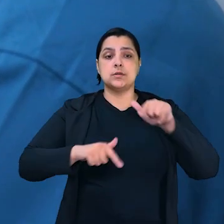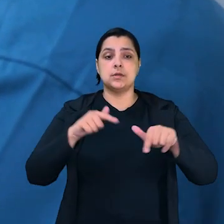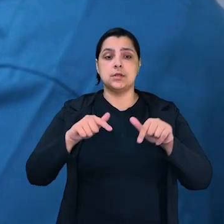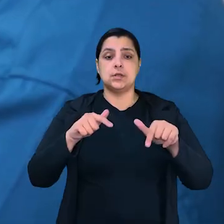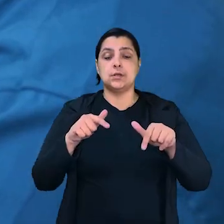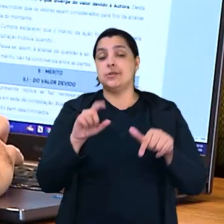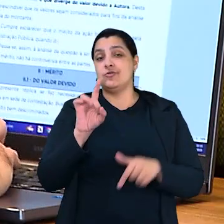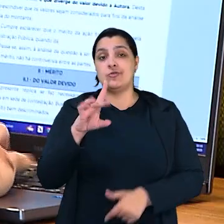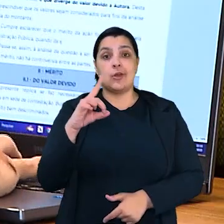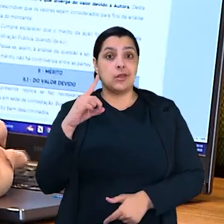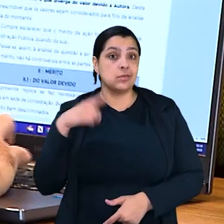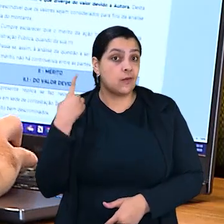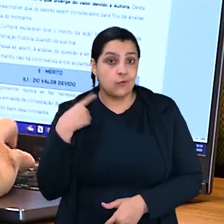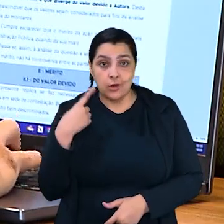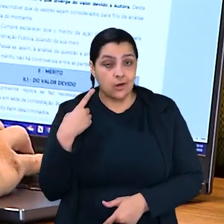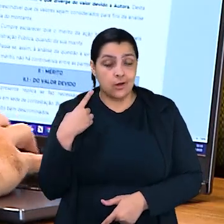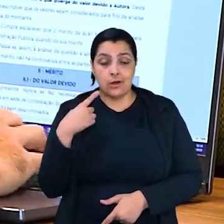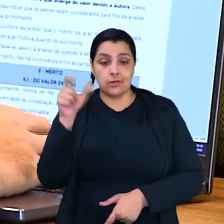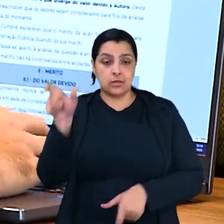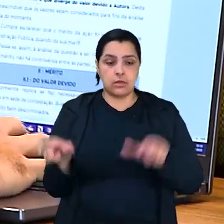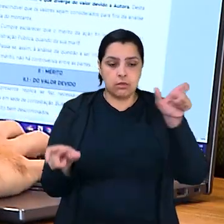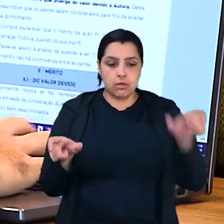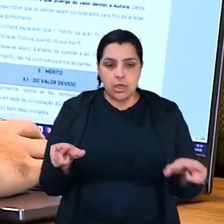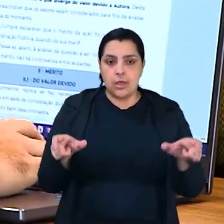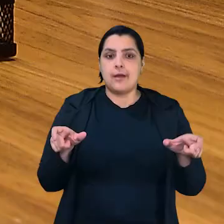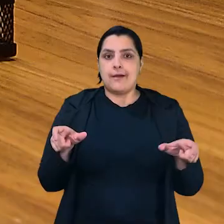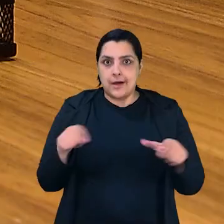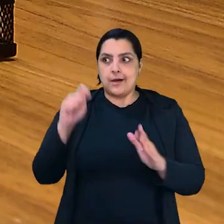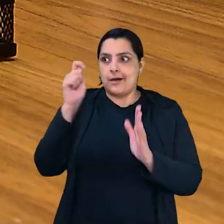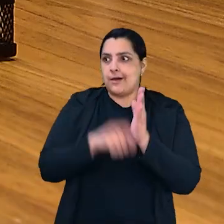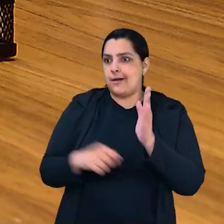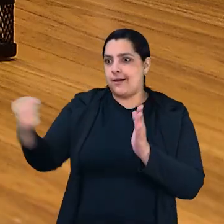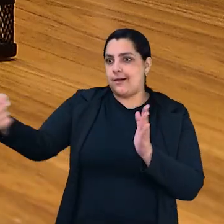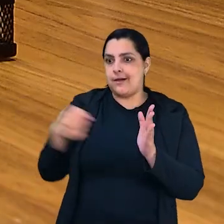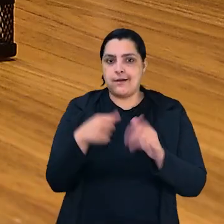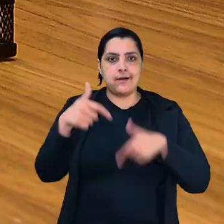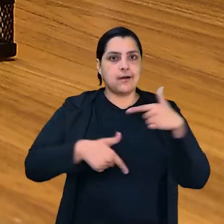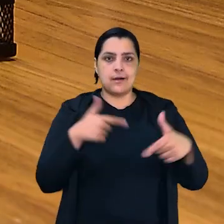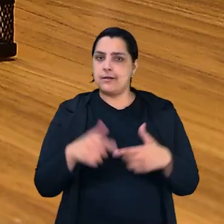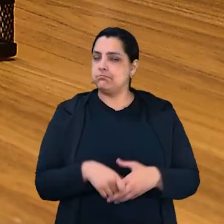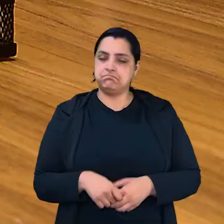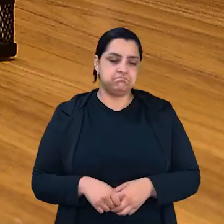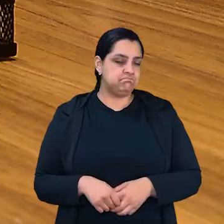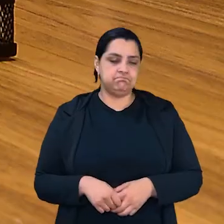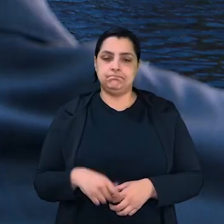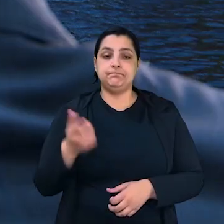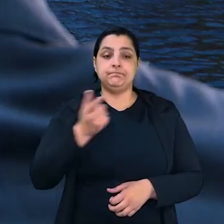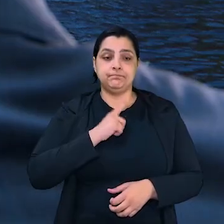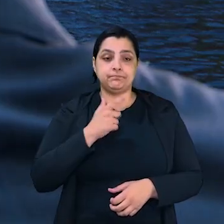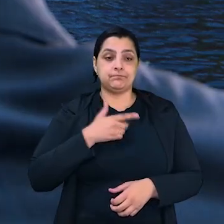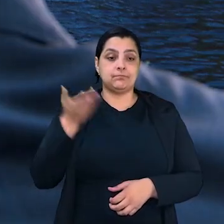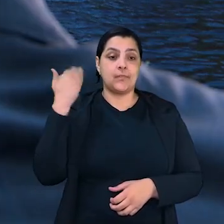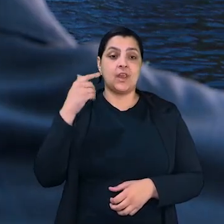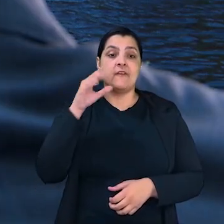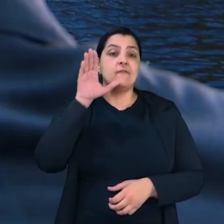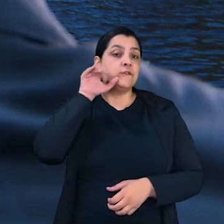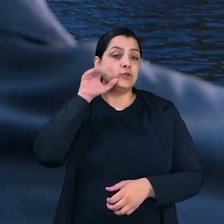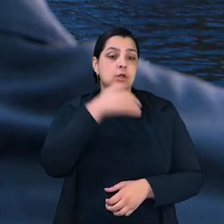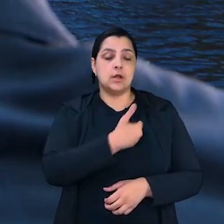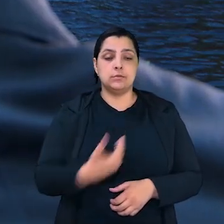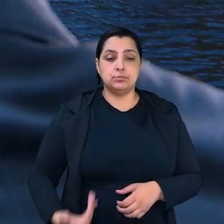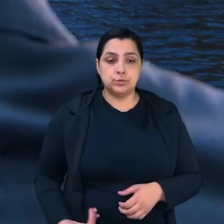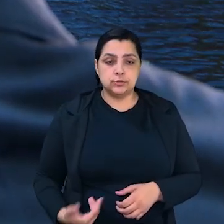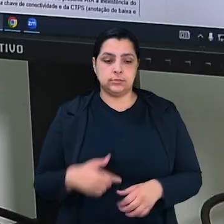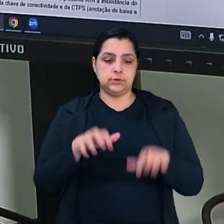ele funcionar. Não são só os advogados que as partes têm, contratam, que vão atuar no processo. Então você tem desde um